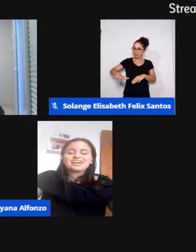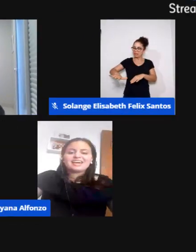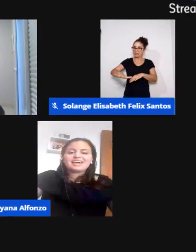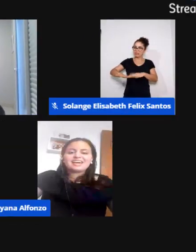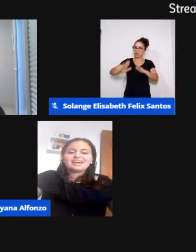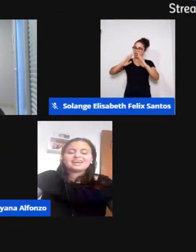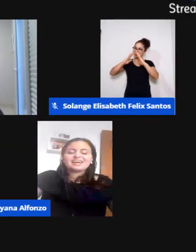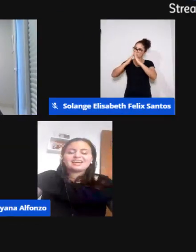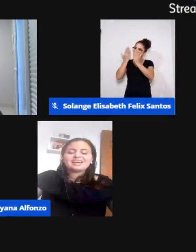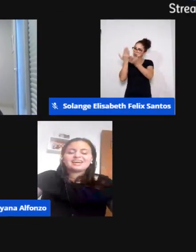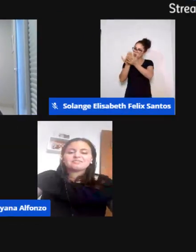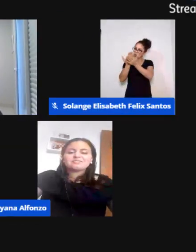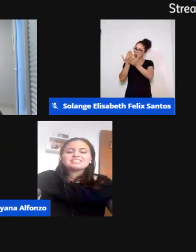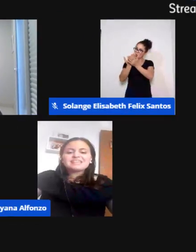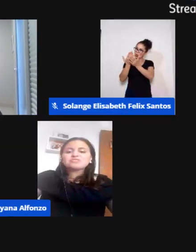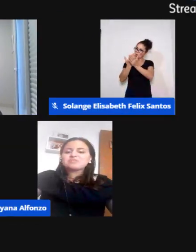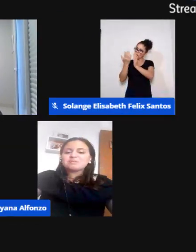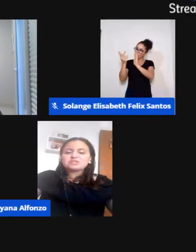gente